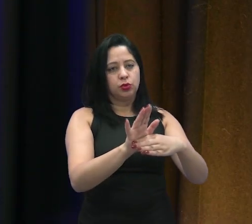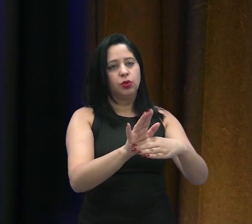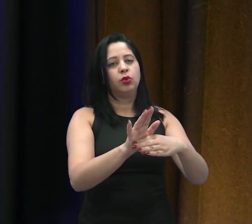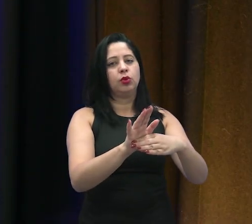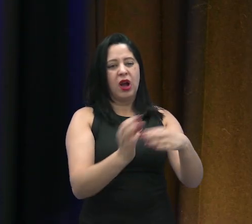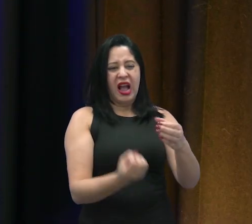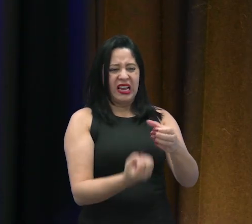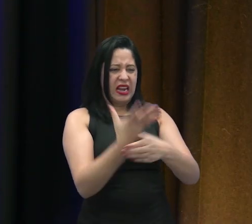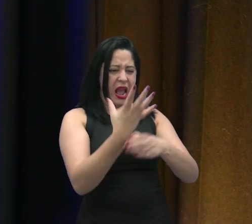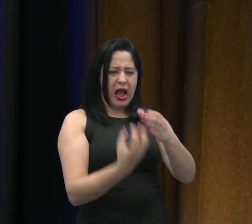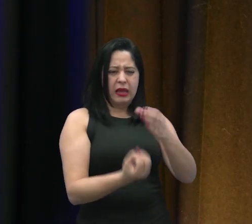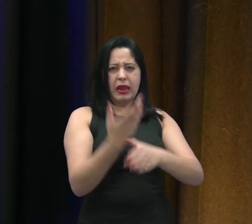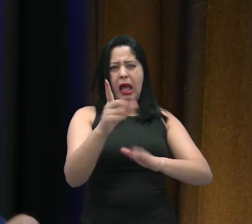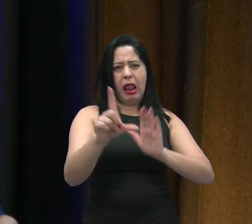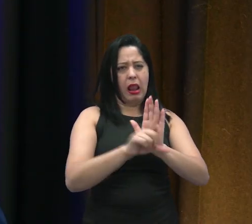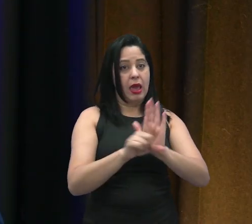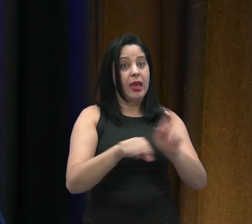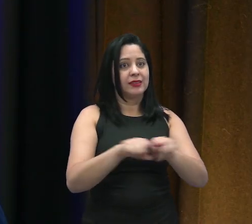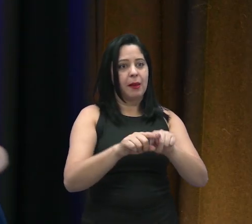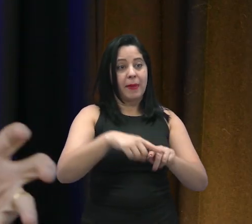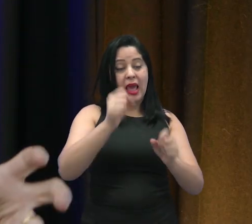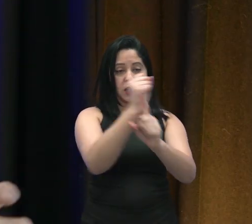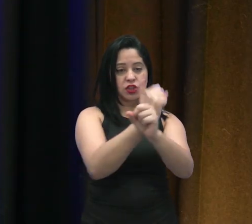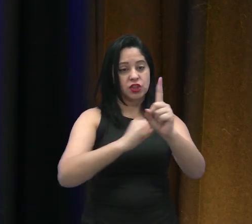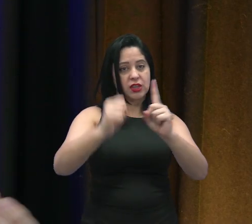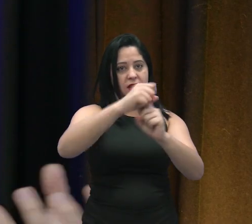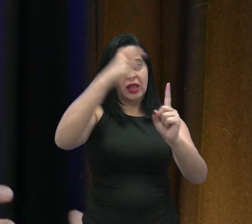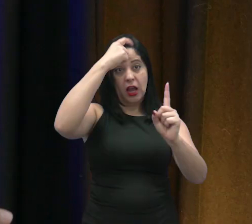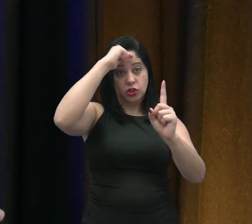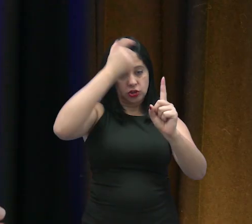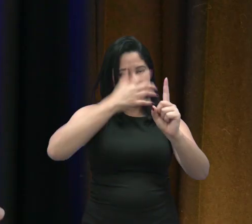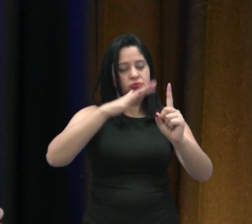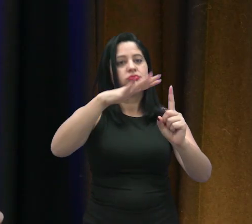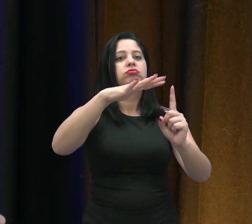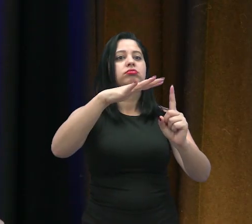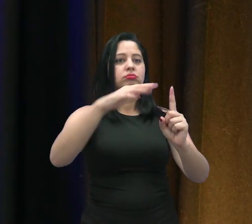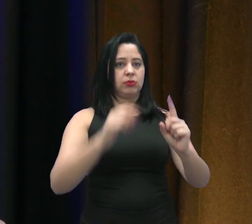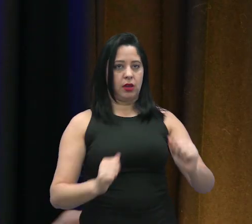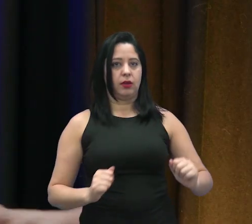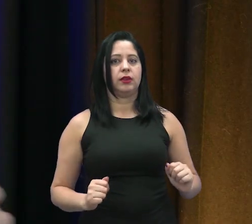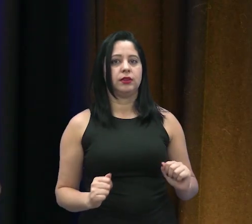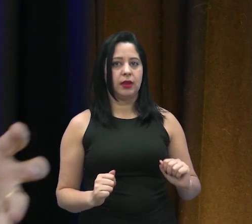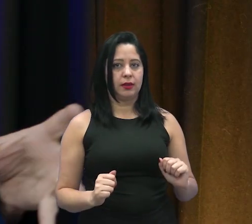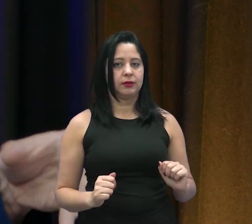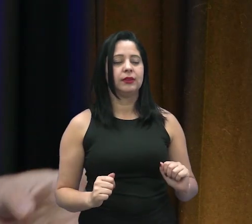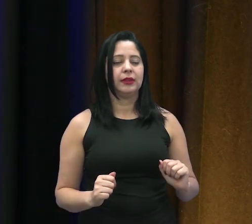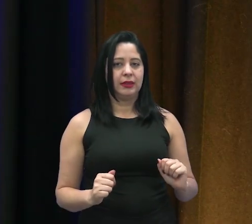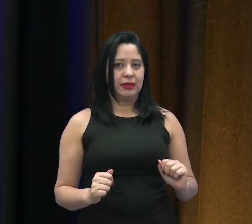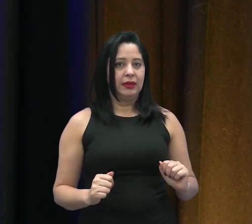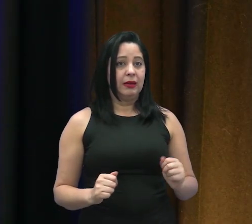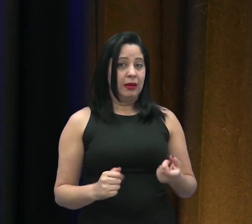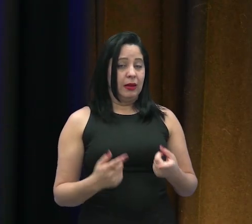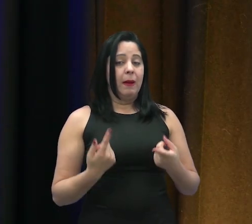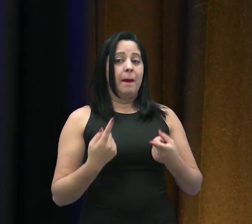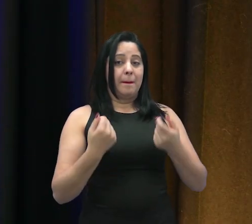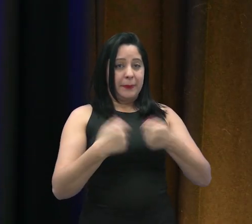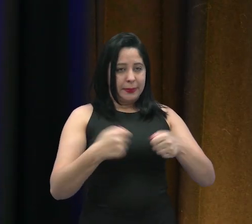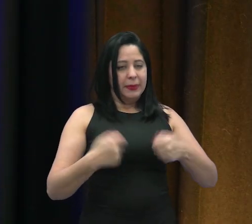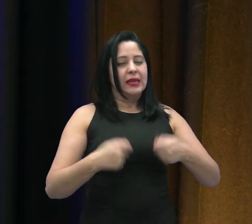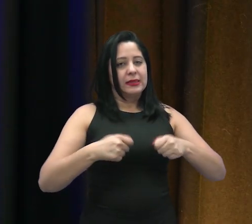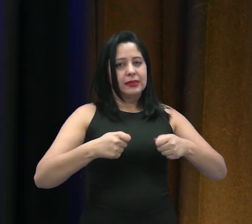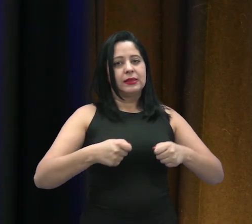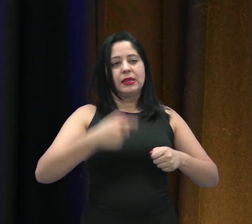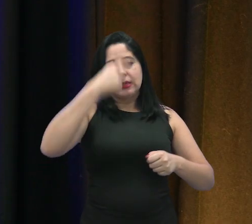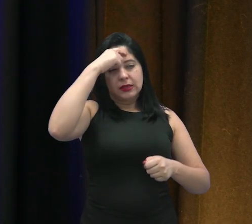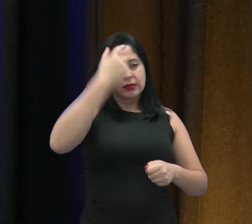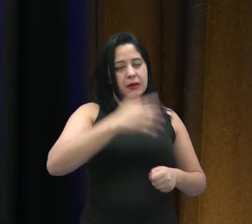Brasil, né? Conscientizar também a sociedade, porque com as conquistas, né, a gente conscientiza o cidadão